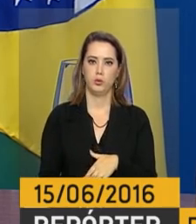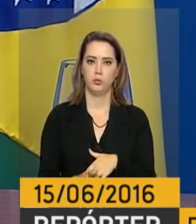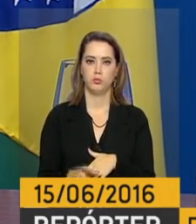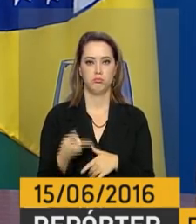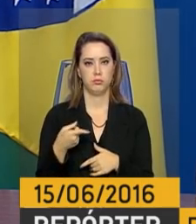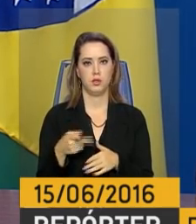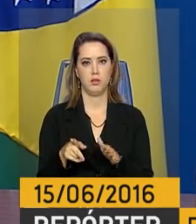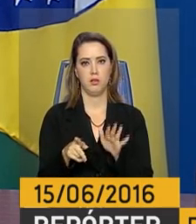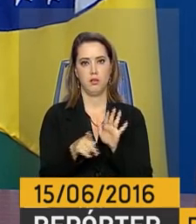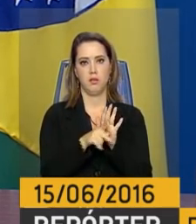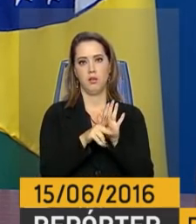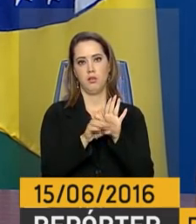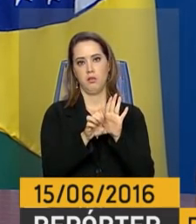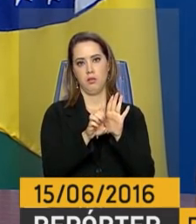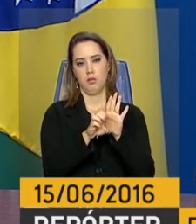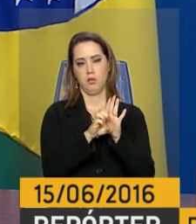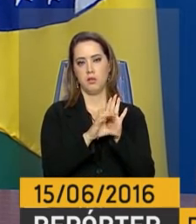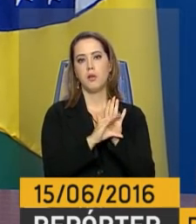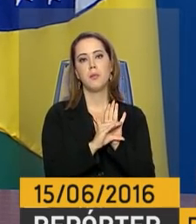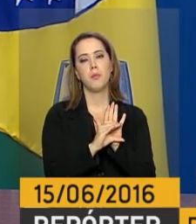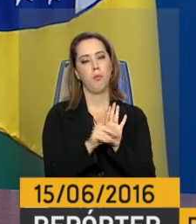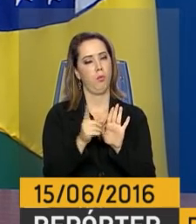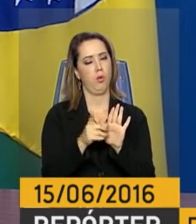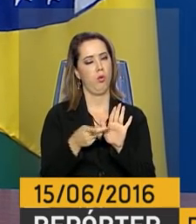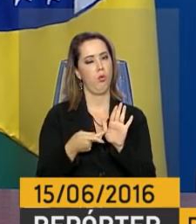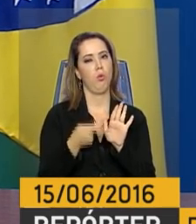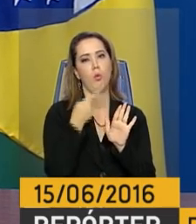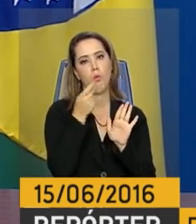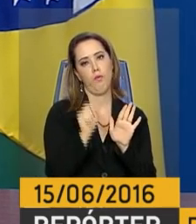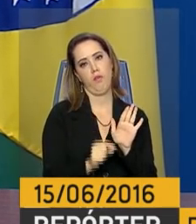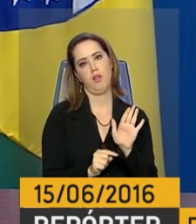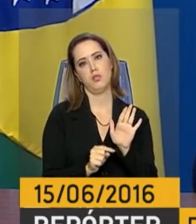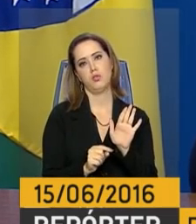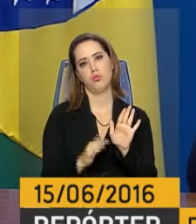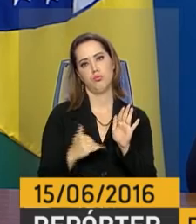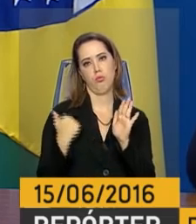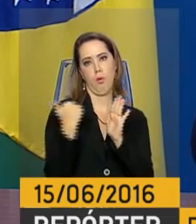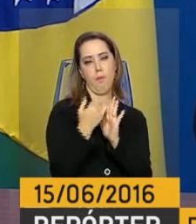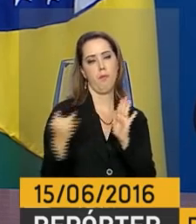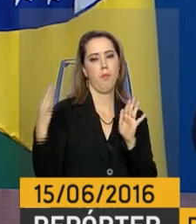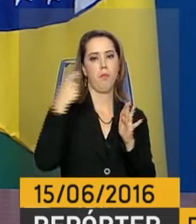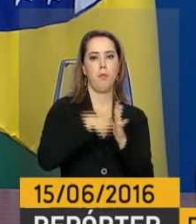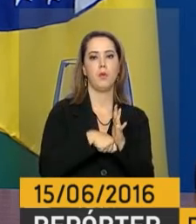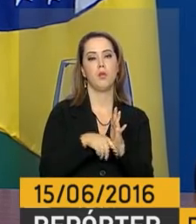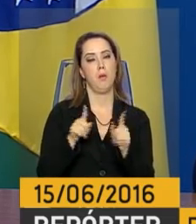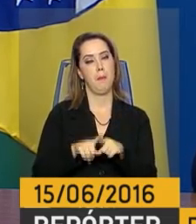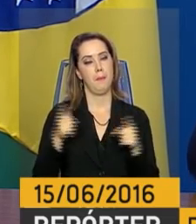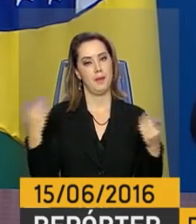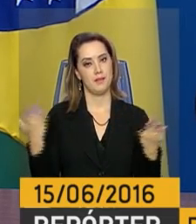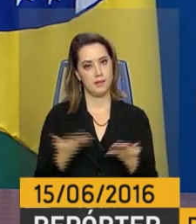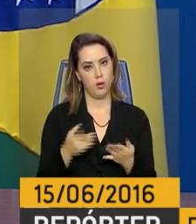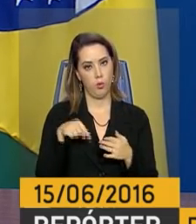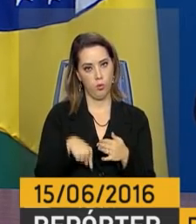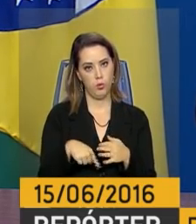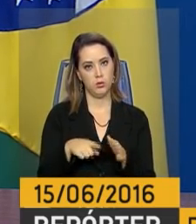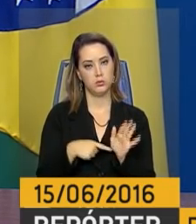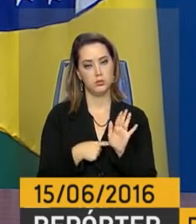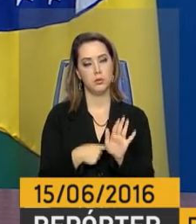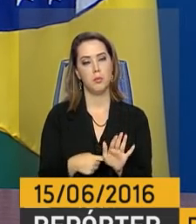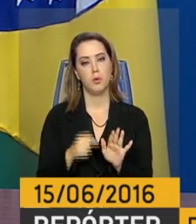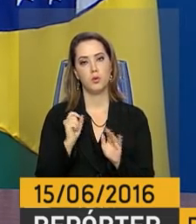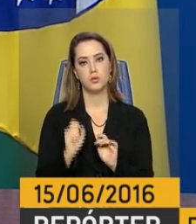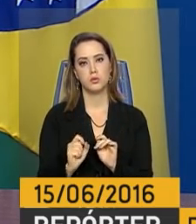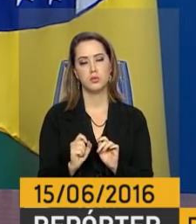entrando nesta questão. Agora o estes cálculos como feitos agora esta medida, o que